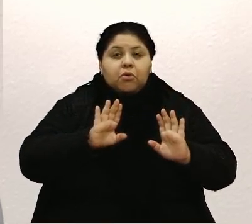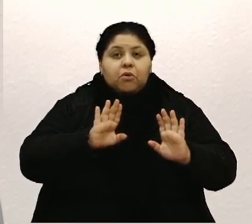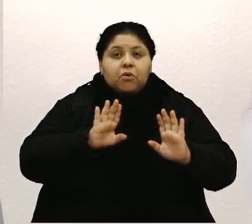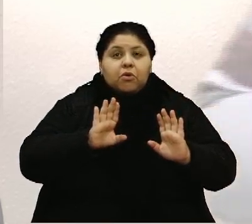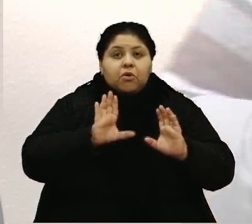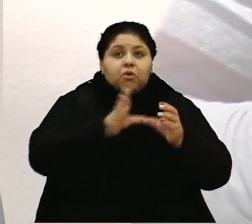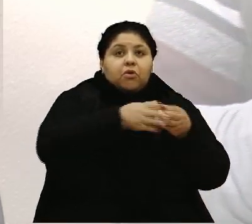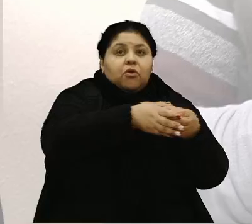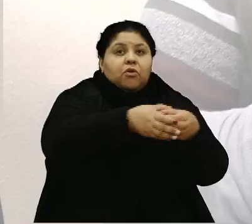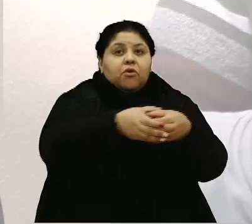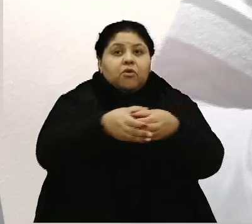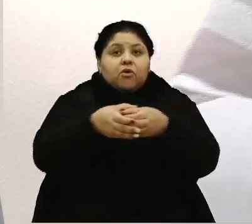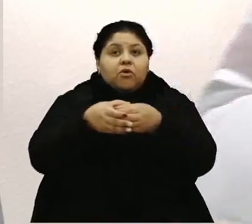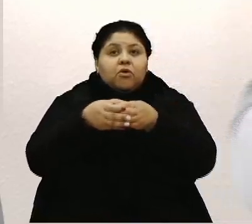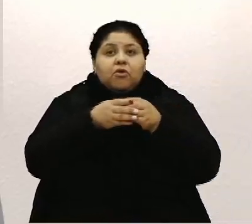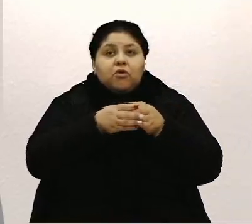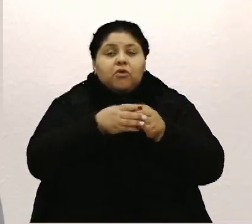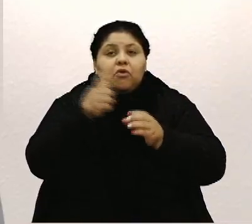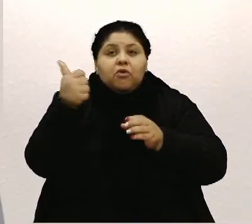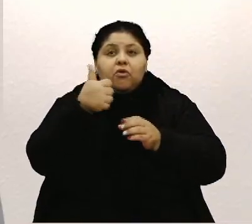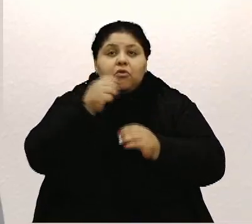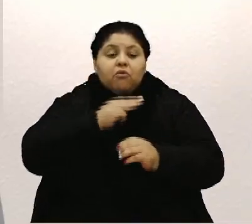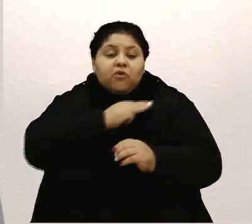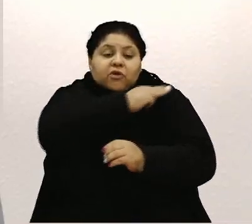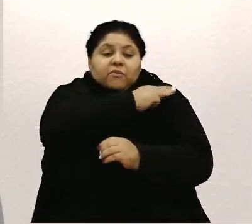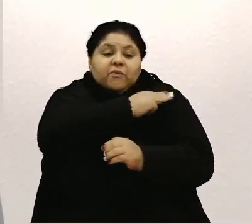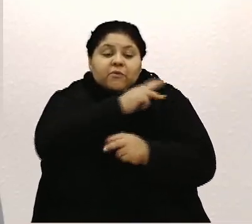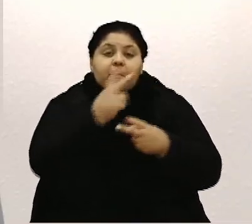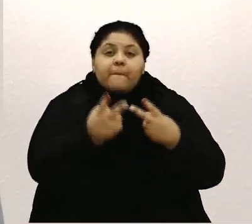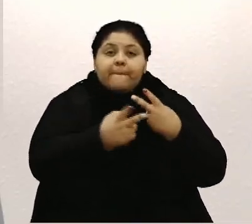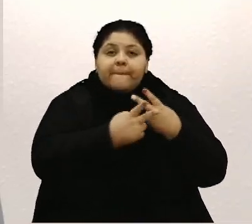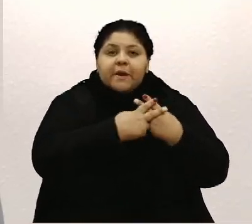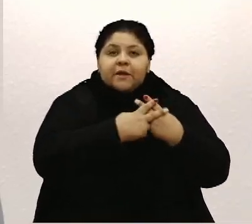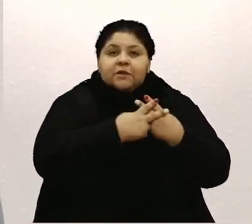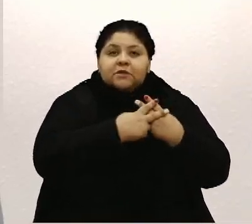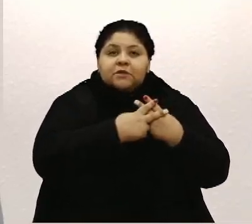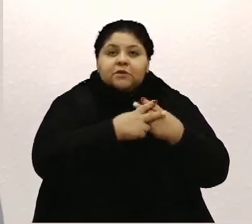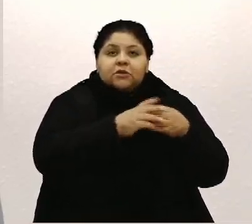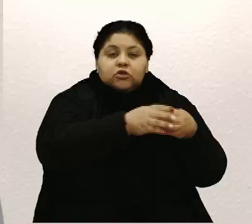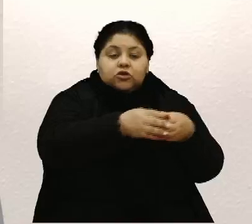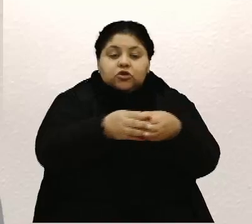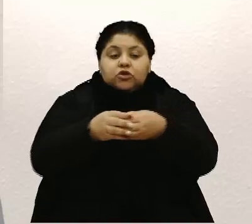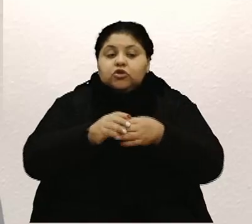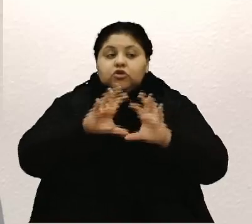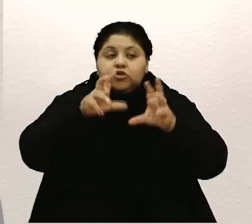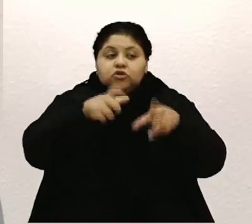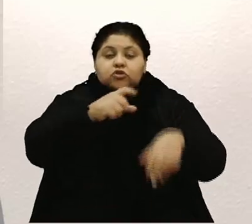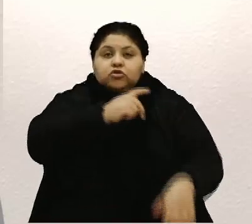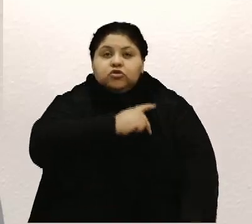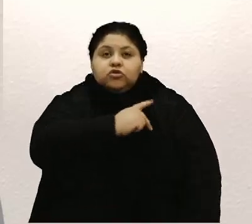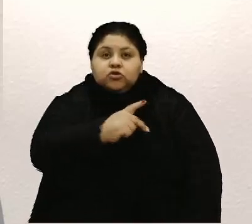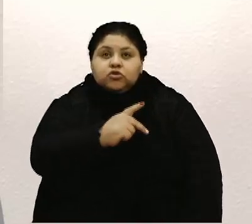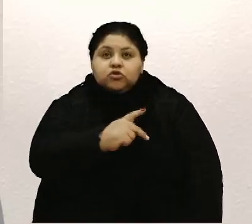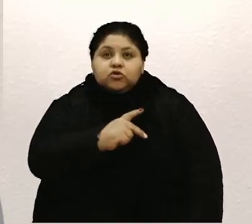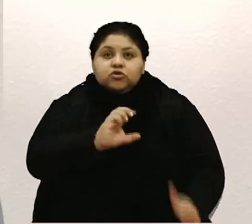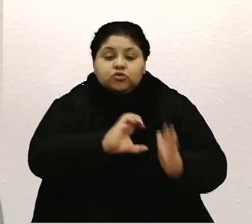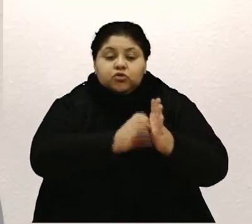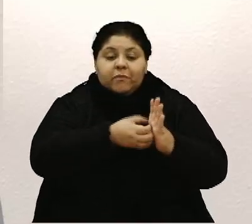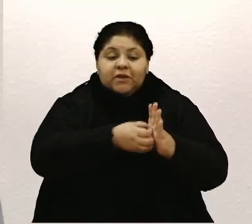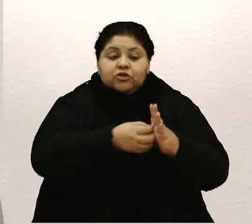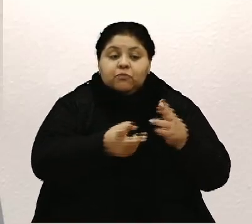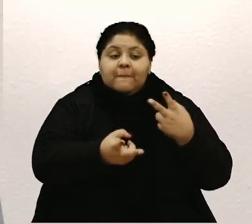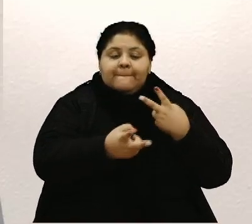turma da onde 11 ministros foram presos, a senhora é da turma que todos os presidentes do teu partido foram